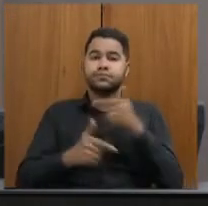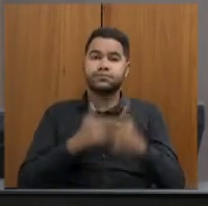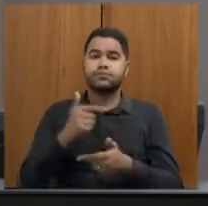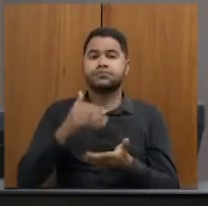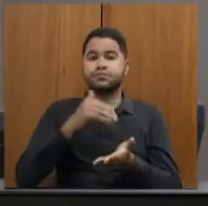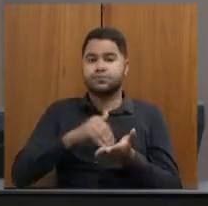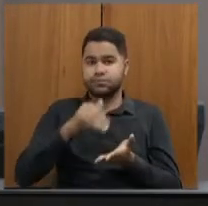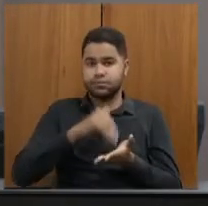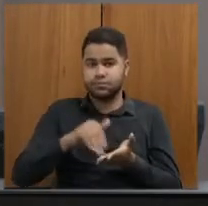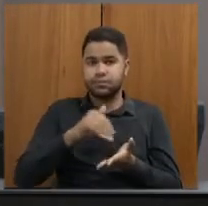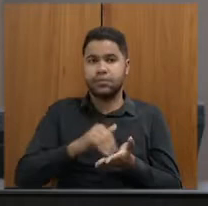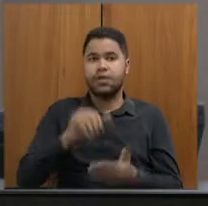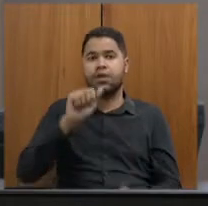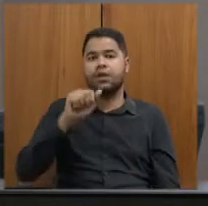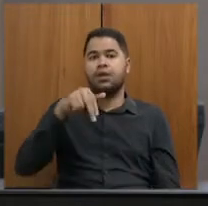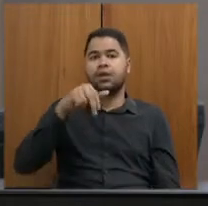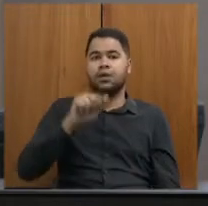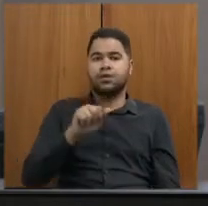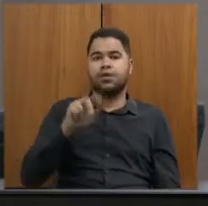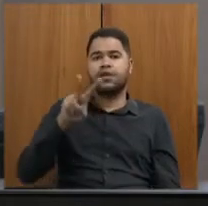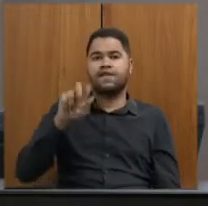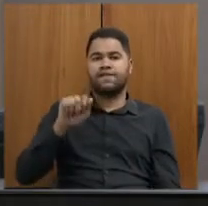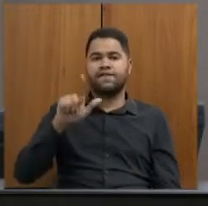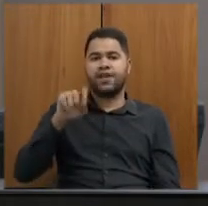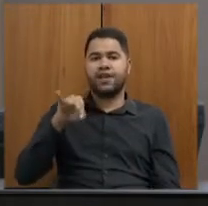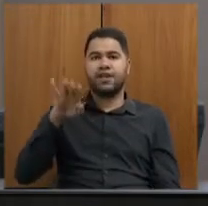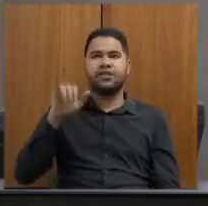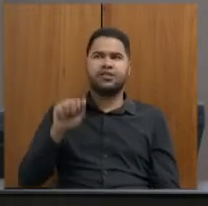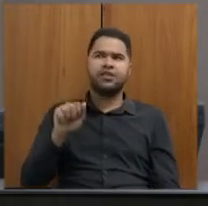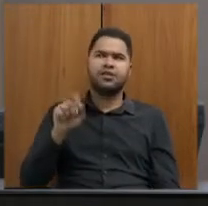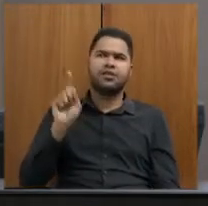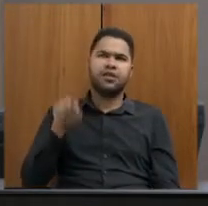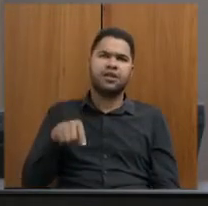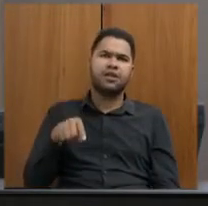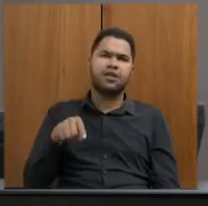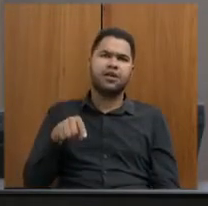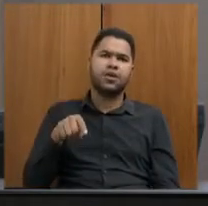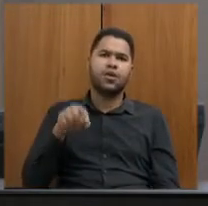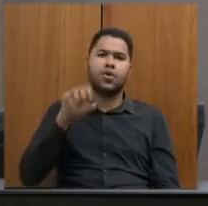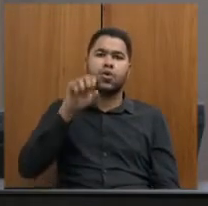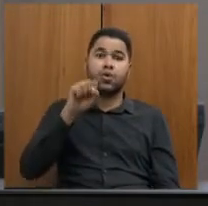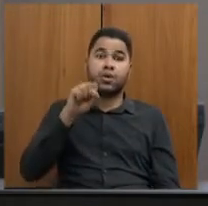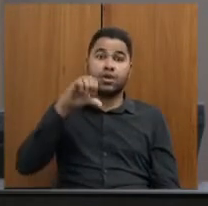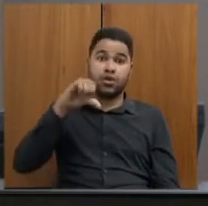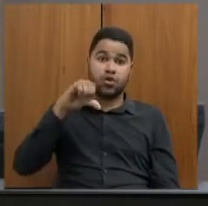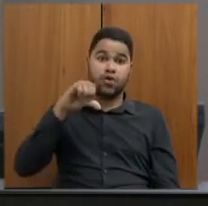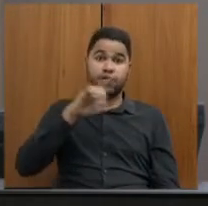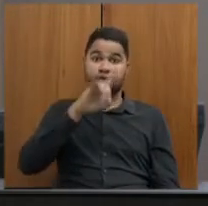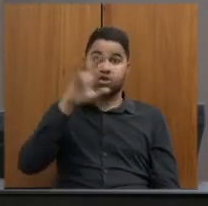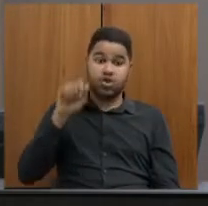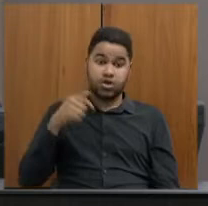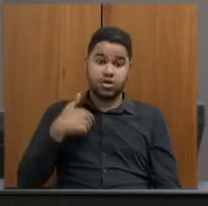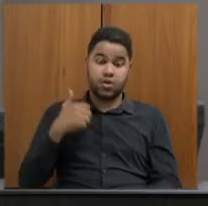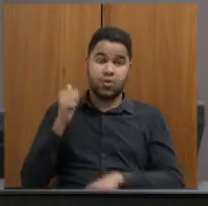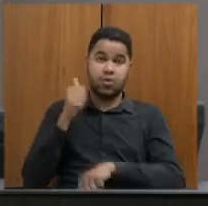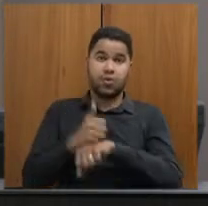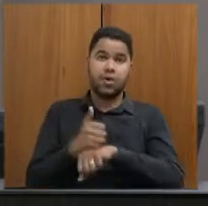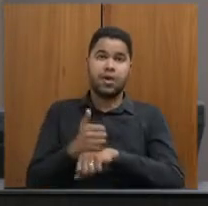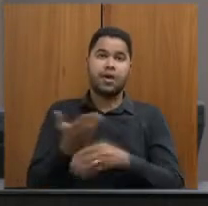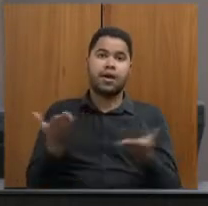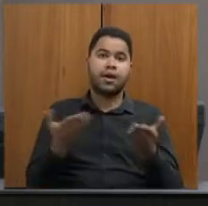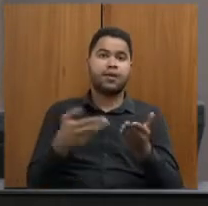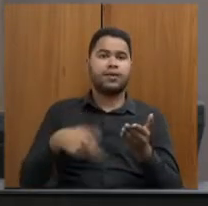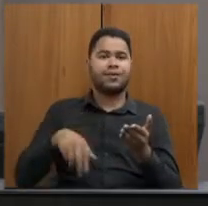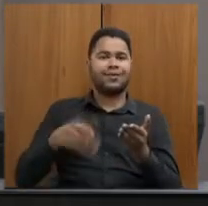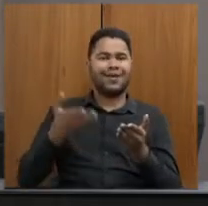da secretaria da secretária Ana Valentine que eu assumi a secretaria a nova 89 em 90 dias eu era diretor-geral